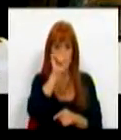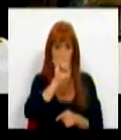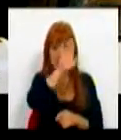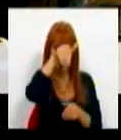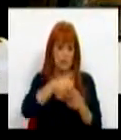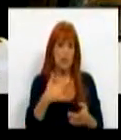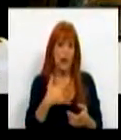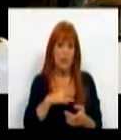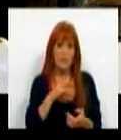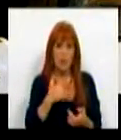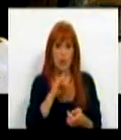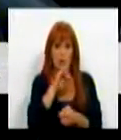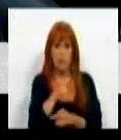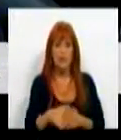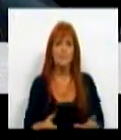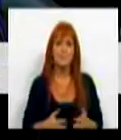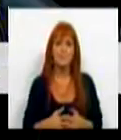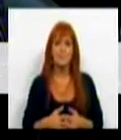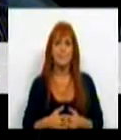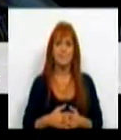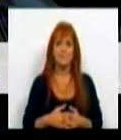gostaria que o Sr. Doutor respondesse.